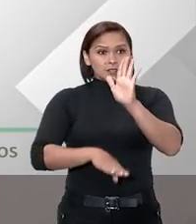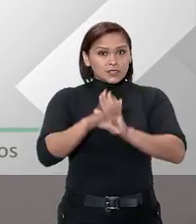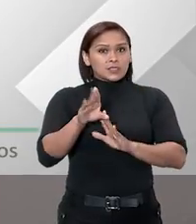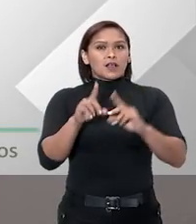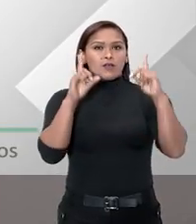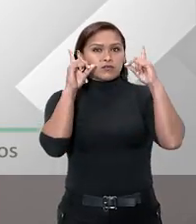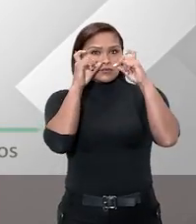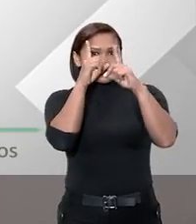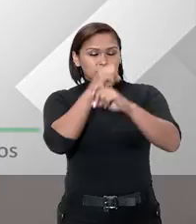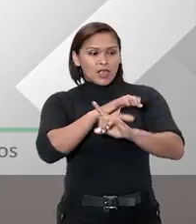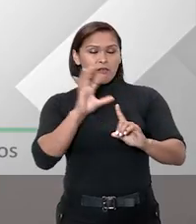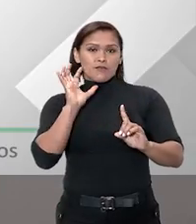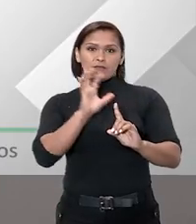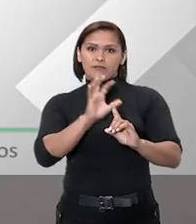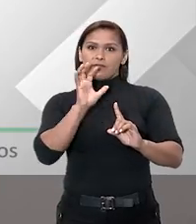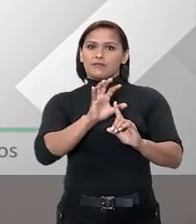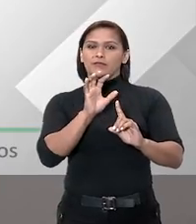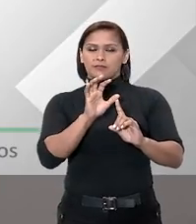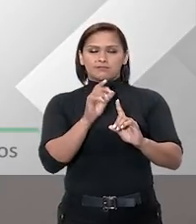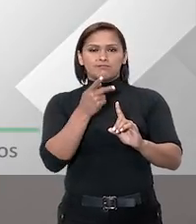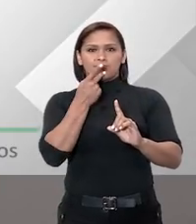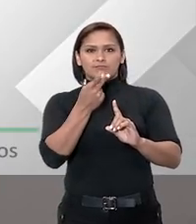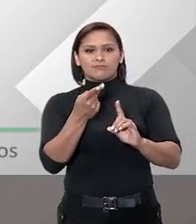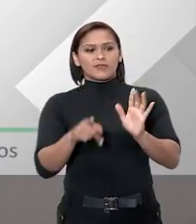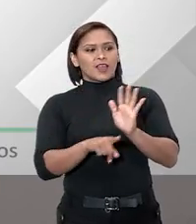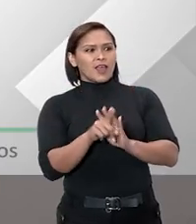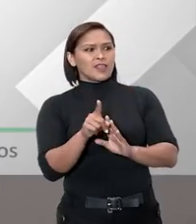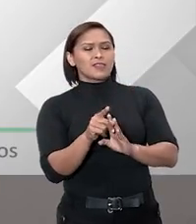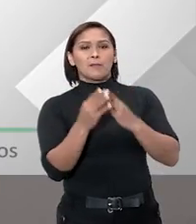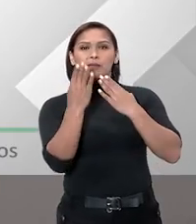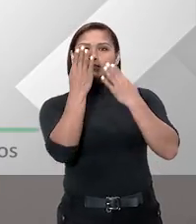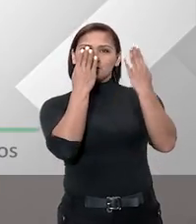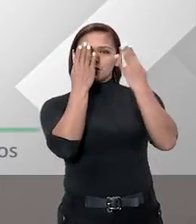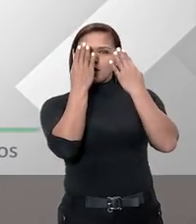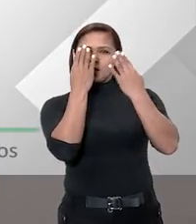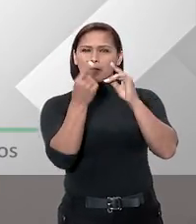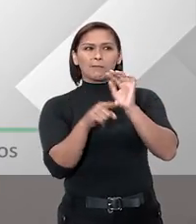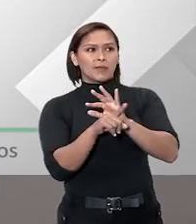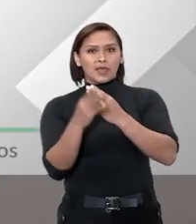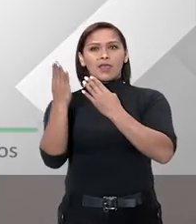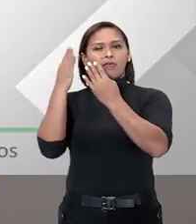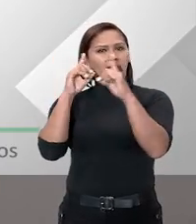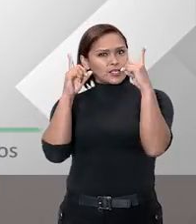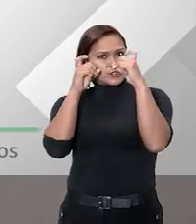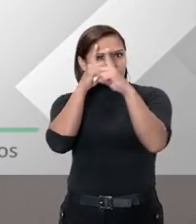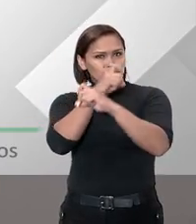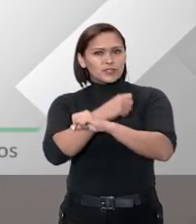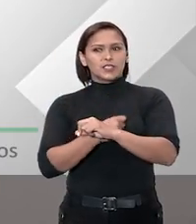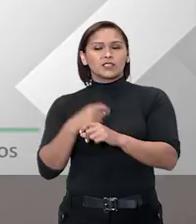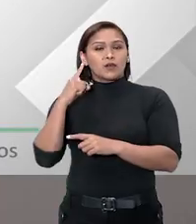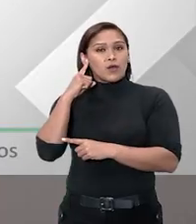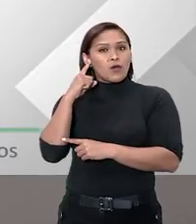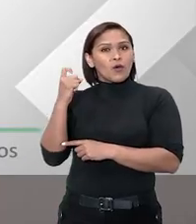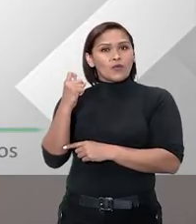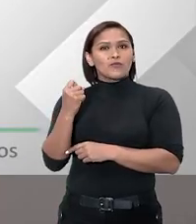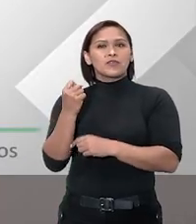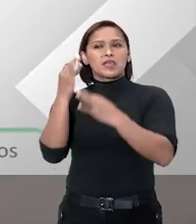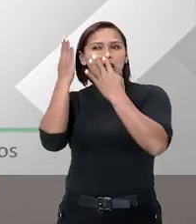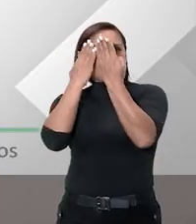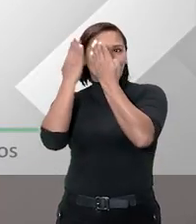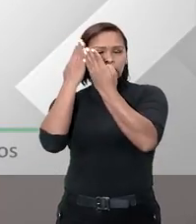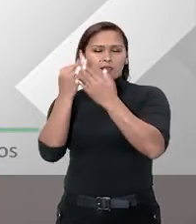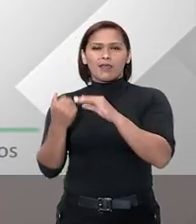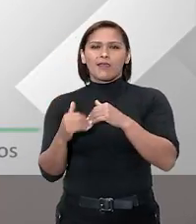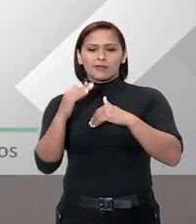mais impactante, até para os terapeutas, né? Até para o psicólogo, para o